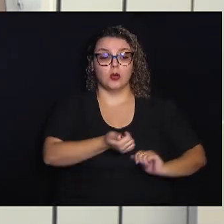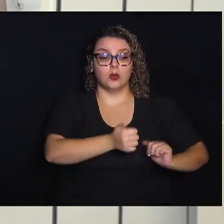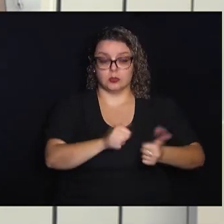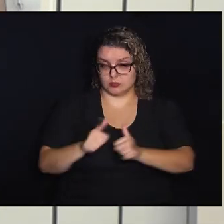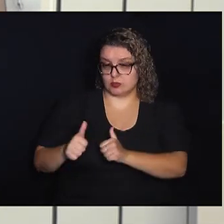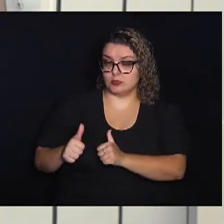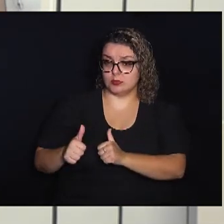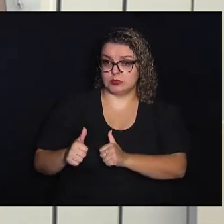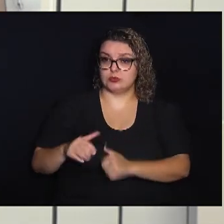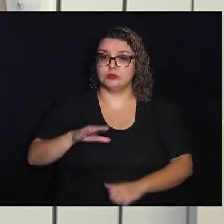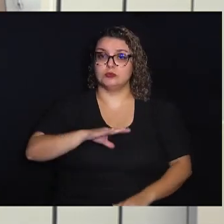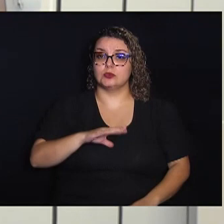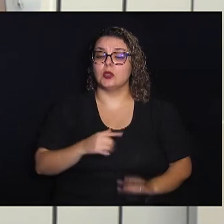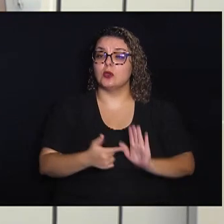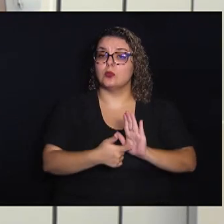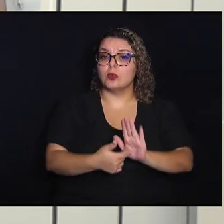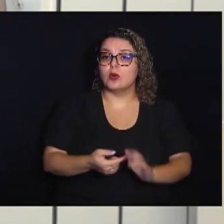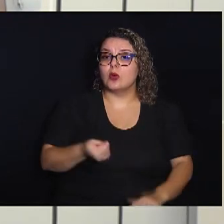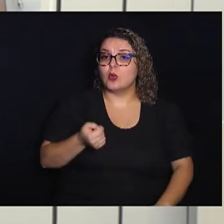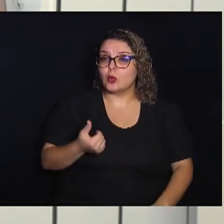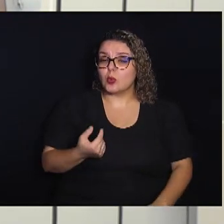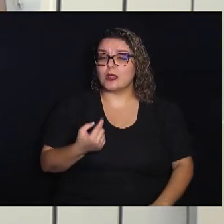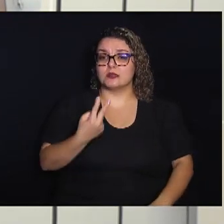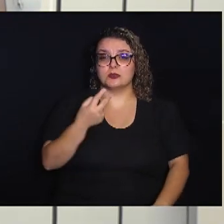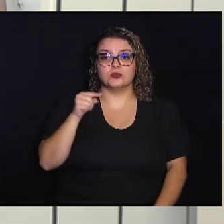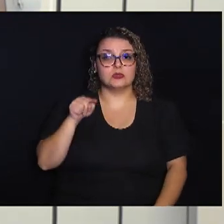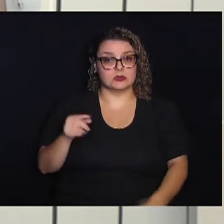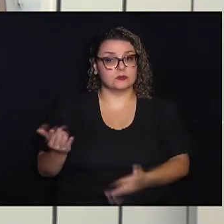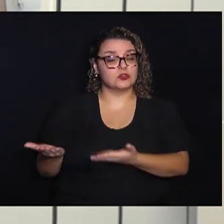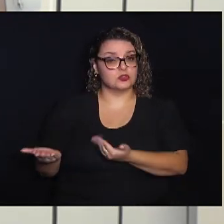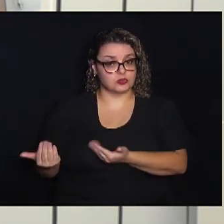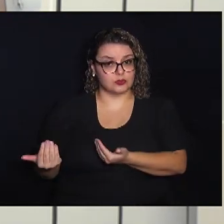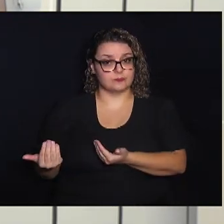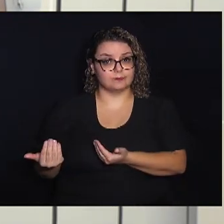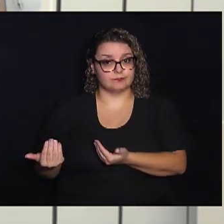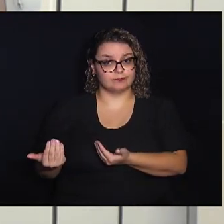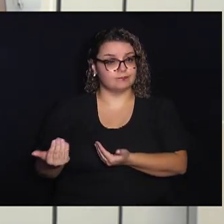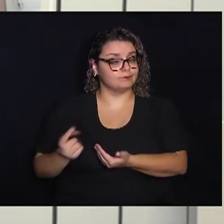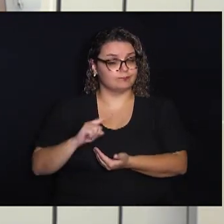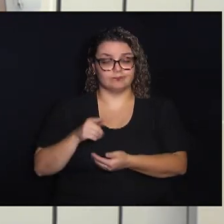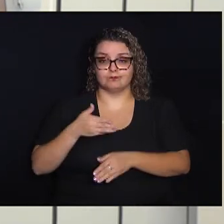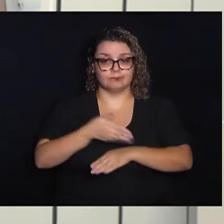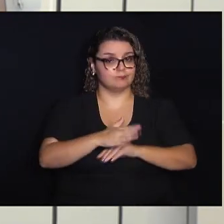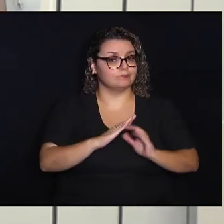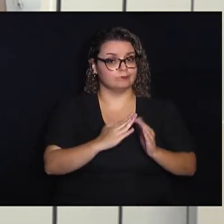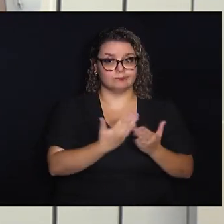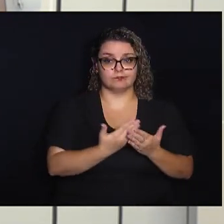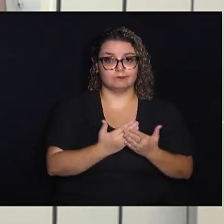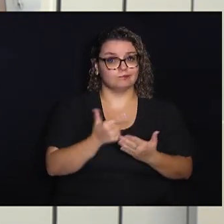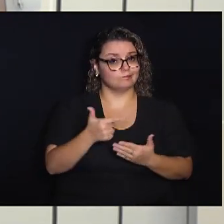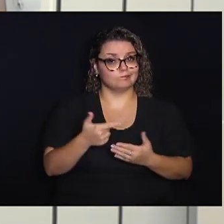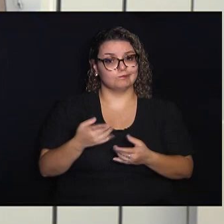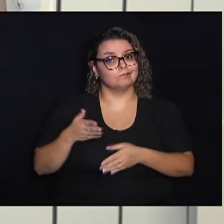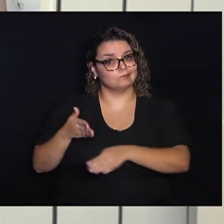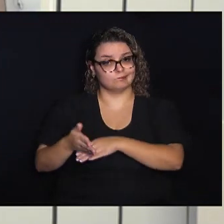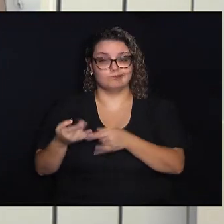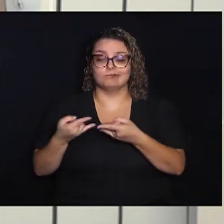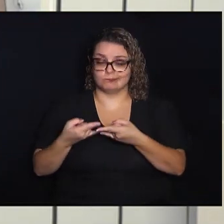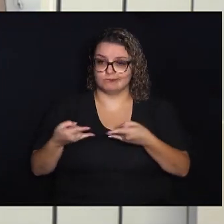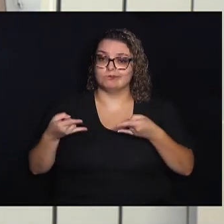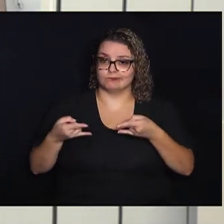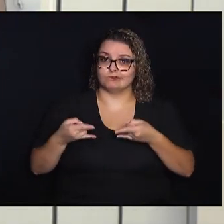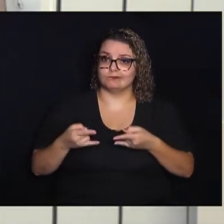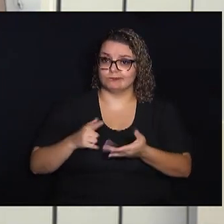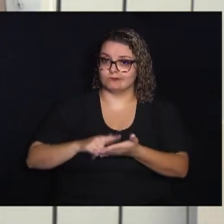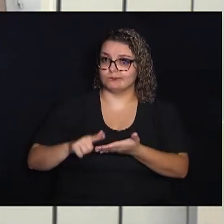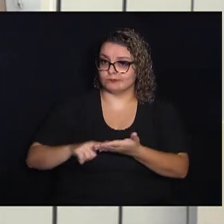município mostrou que quase 2 mil jovens deixam de ir à escola por não terem acesso ao item de